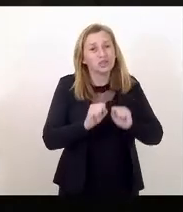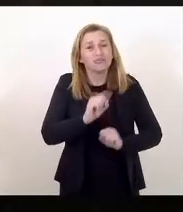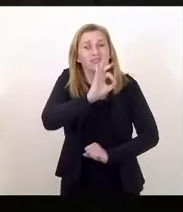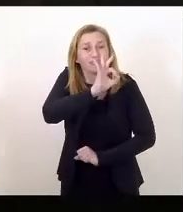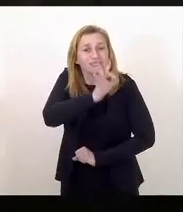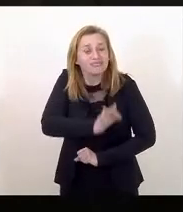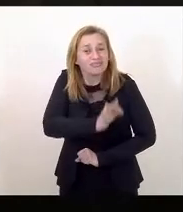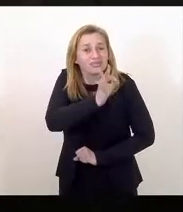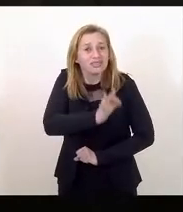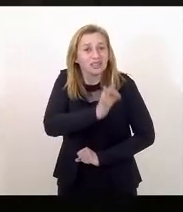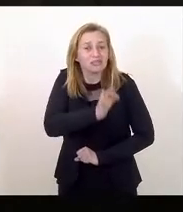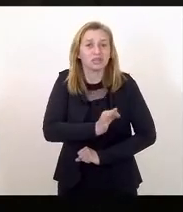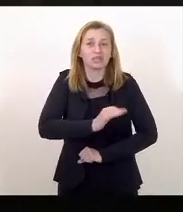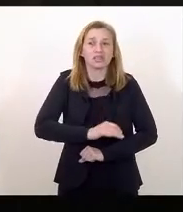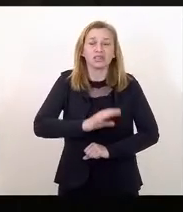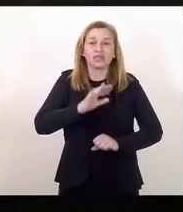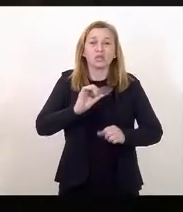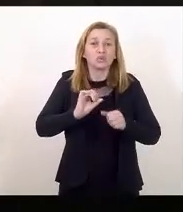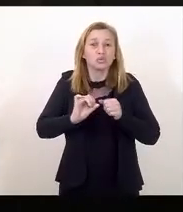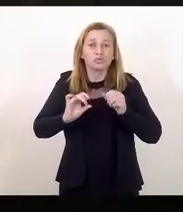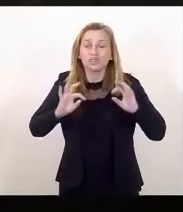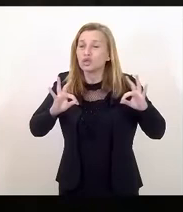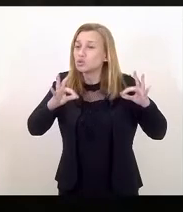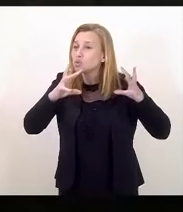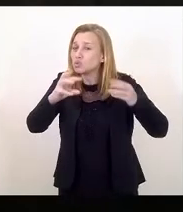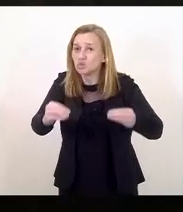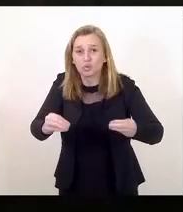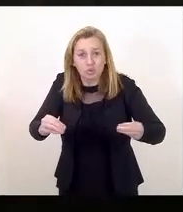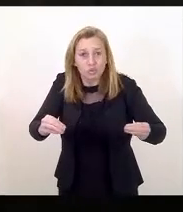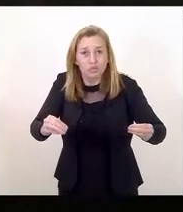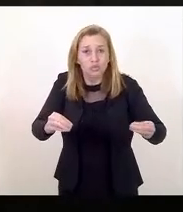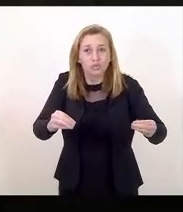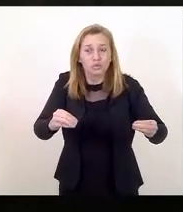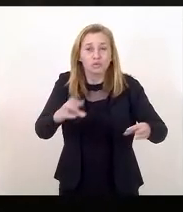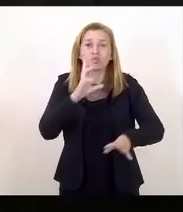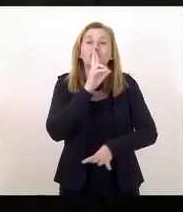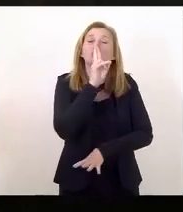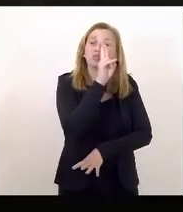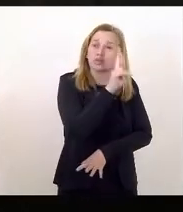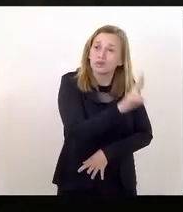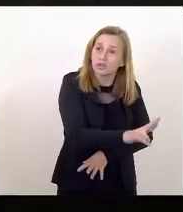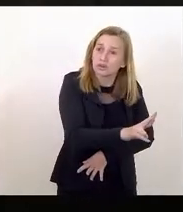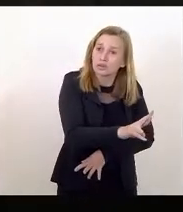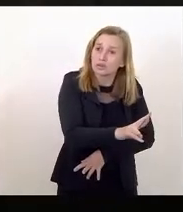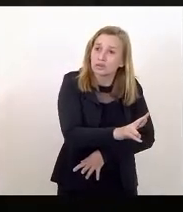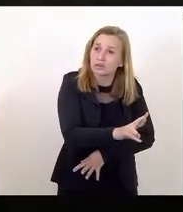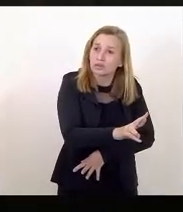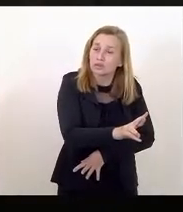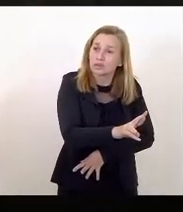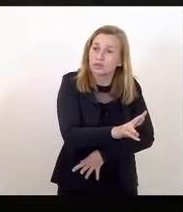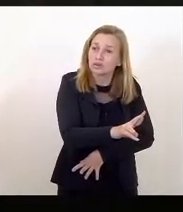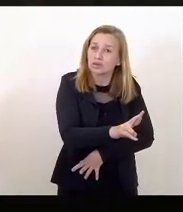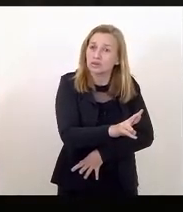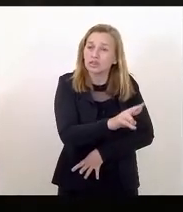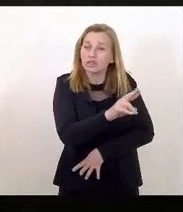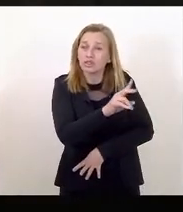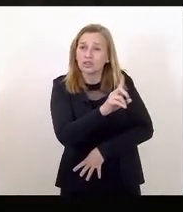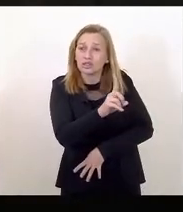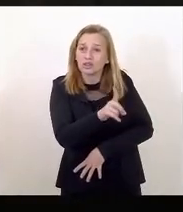fazer tudo para ter o resultado de eliminar, pelo menos,